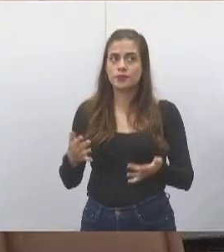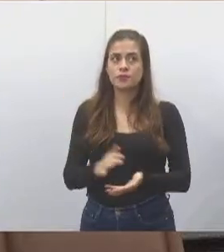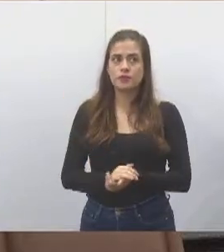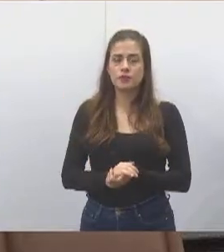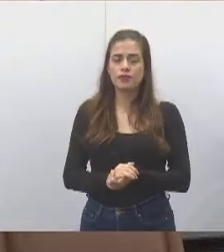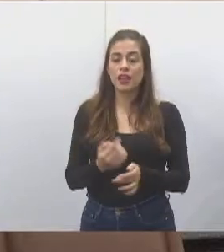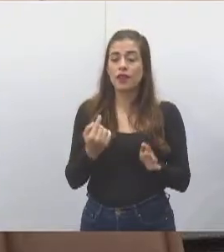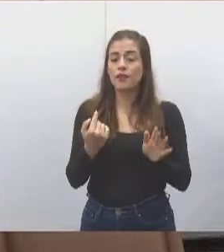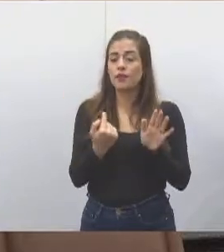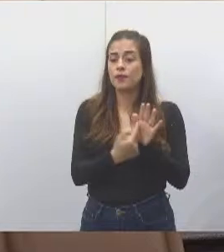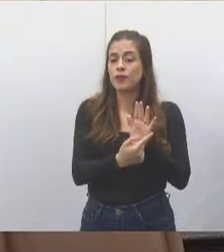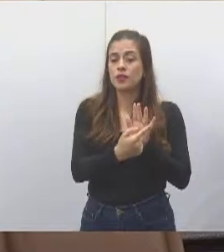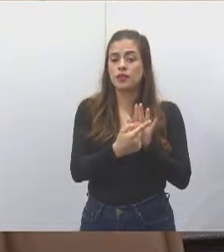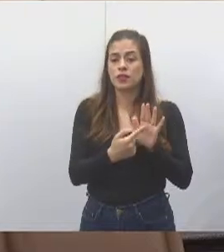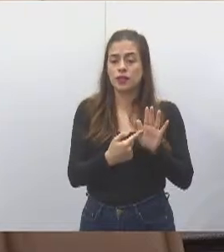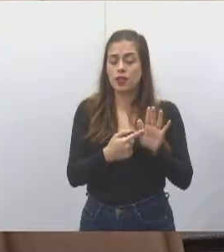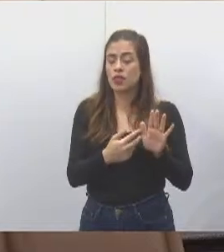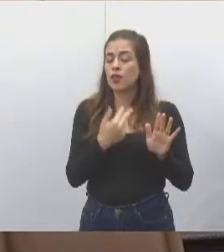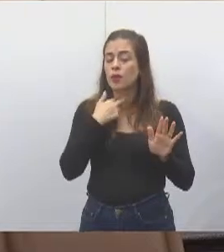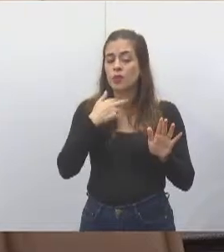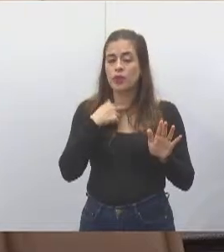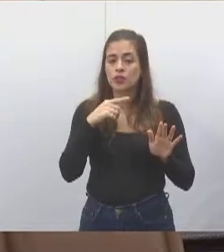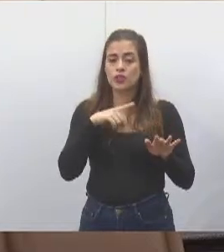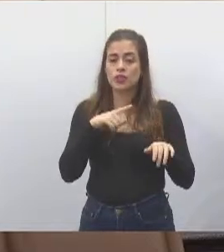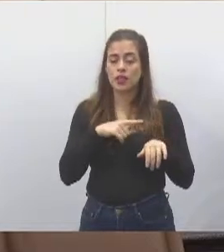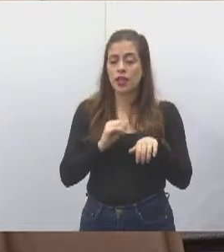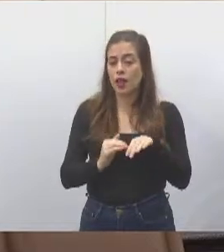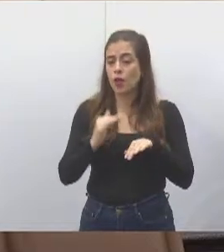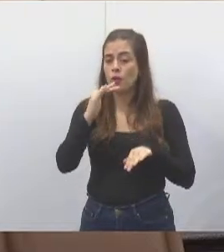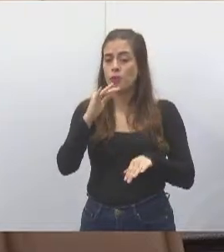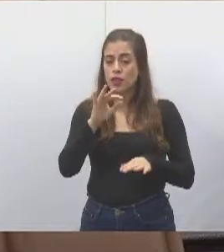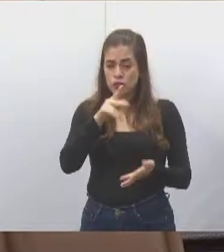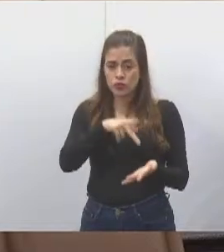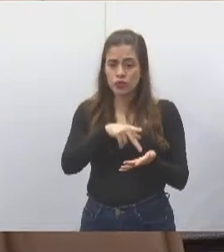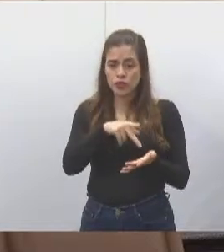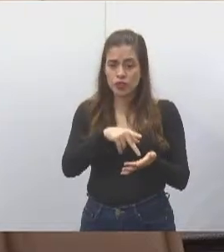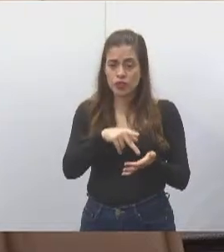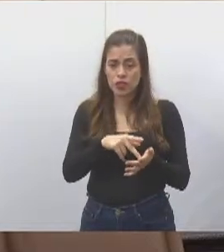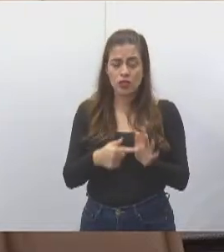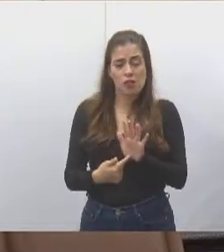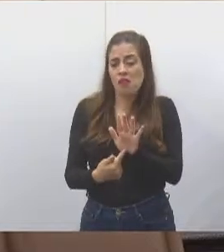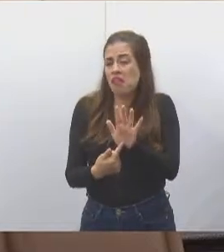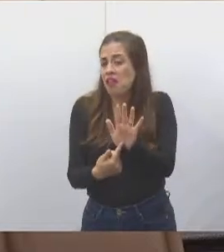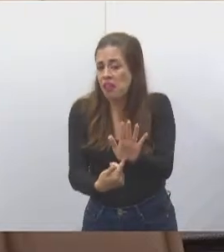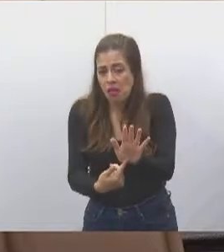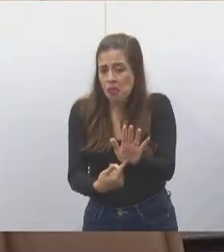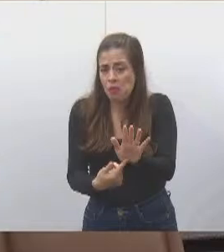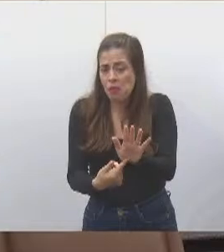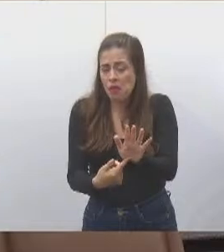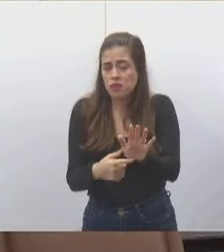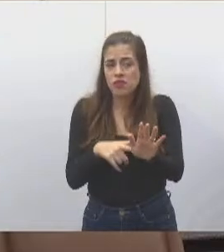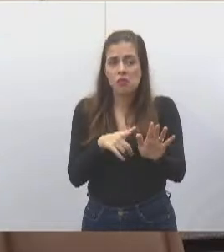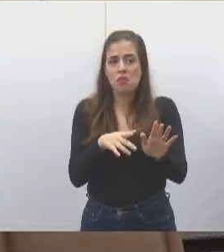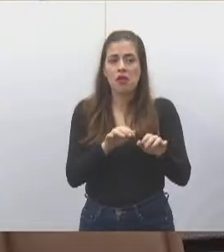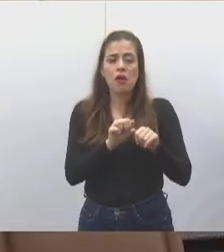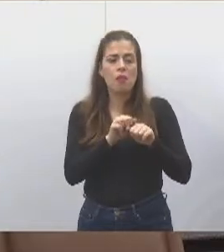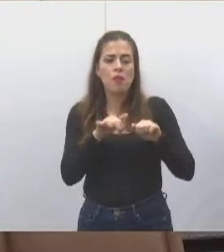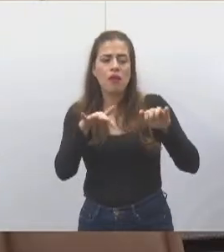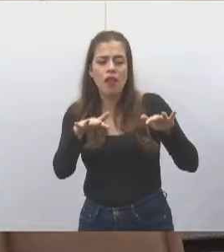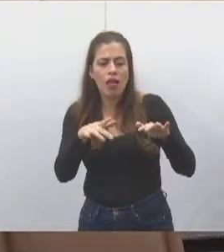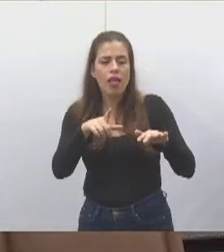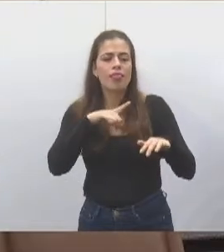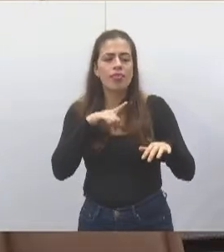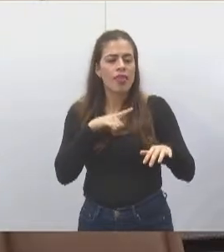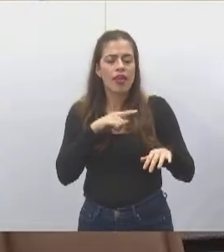que não vejo um comportamento aqui, pelo menos nesta apresentação, de sinalização ao servidor que terá